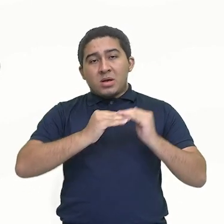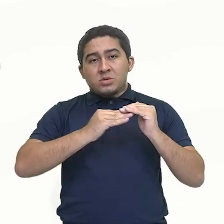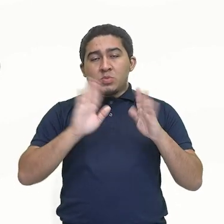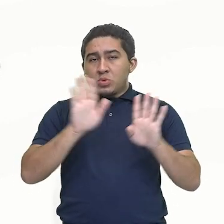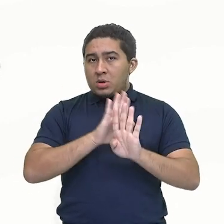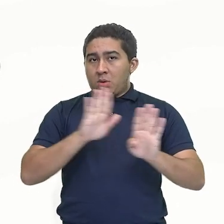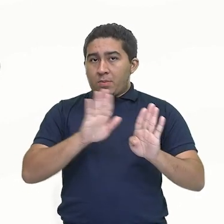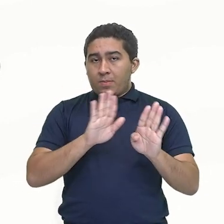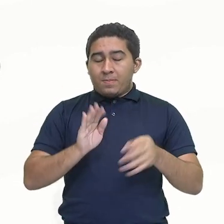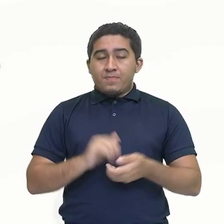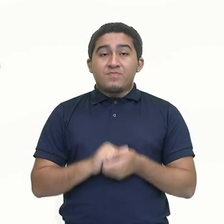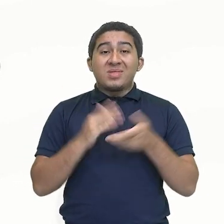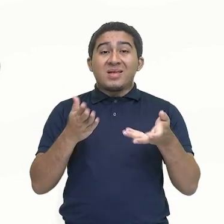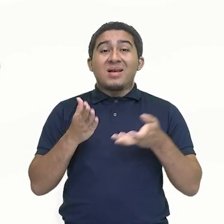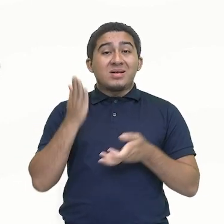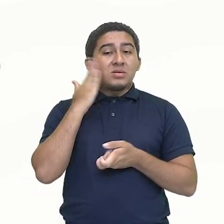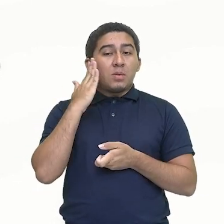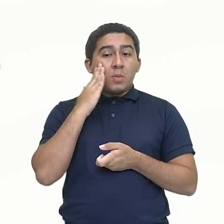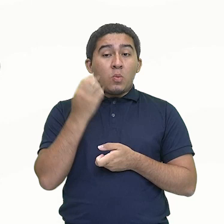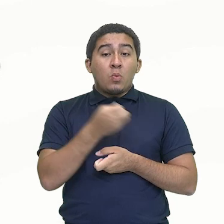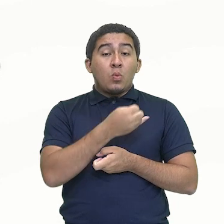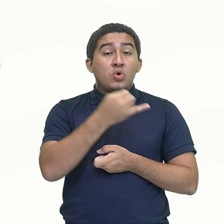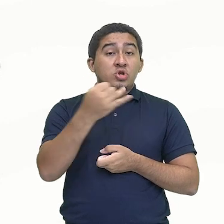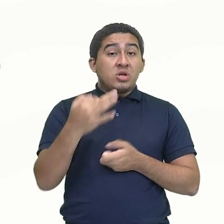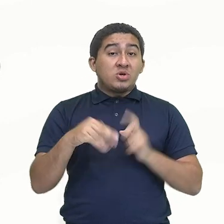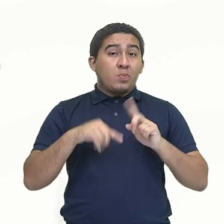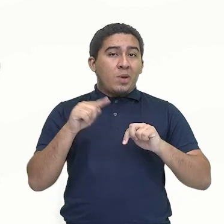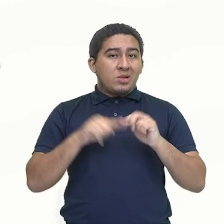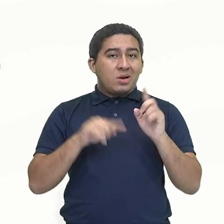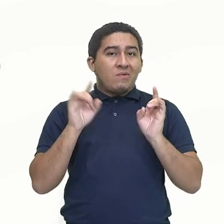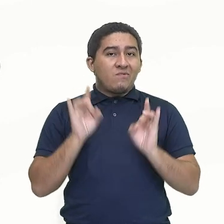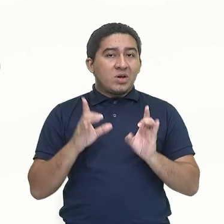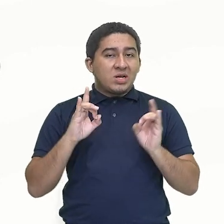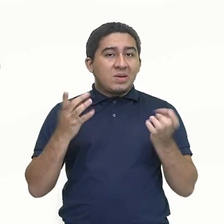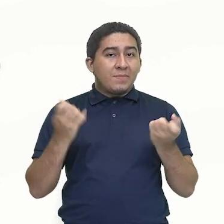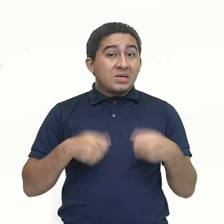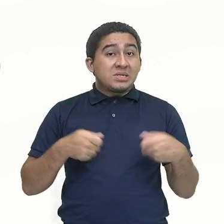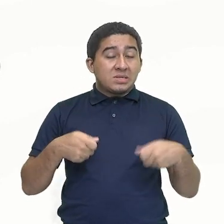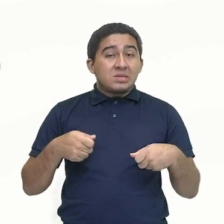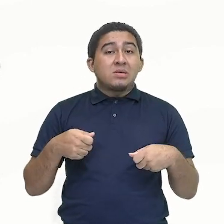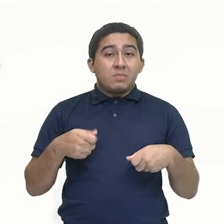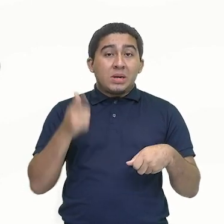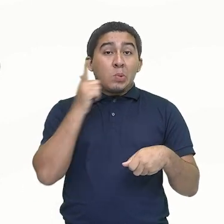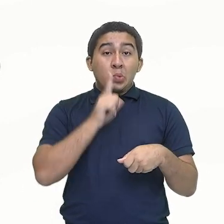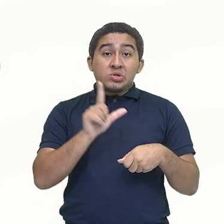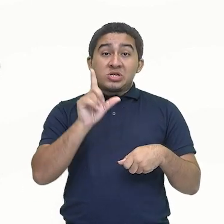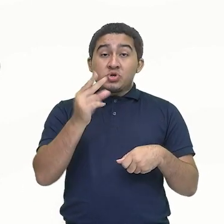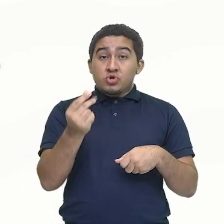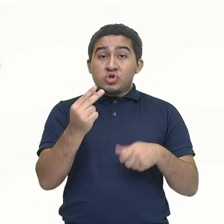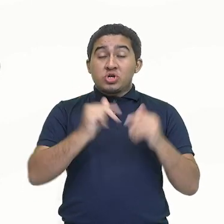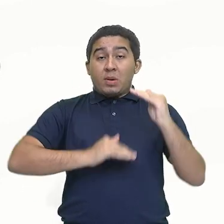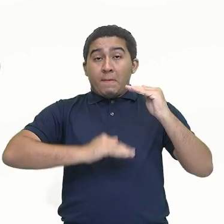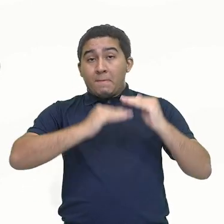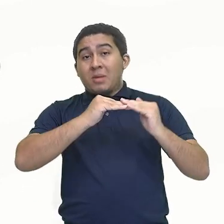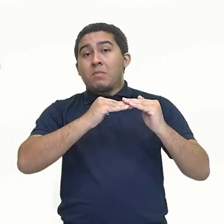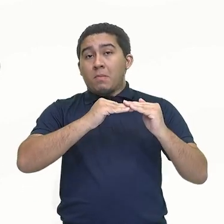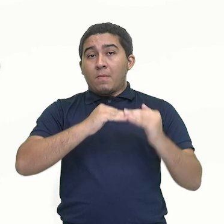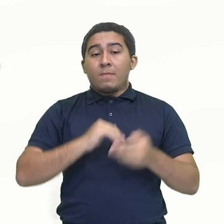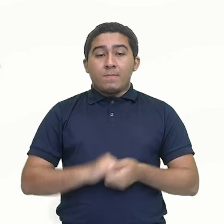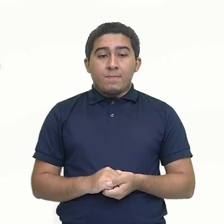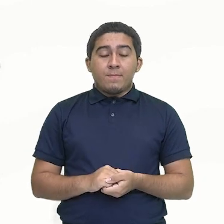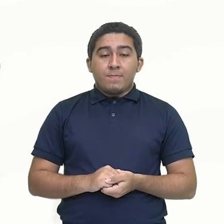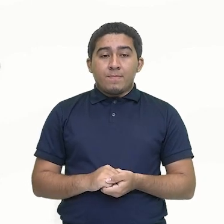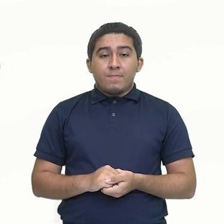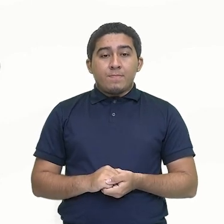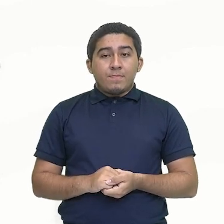pedindo? Ele está pedindo a quantidade de unidades vendidas para que a empresa atinja o lucro